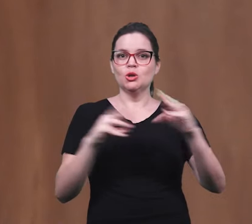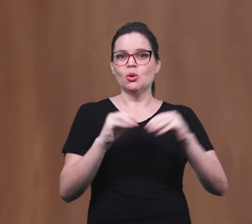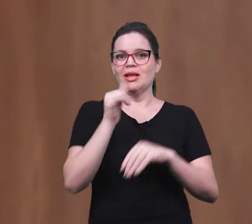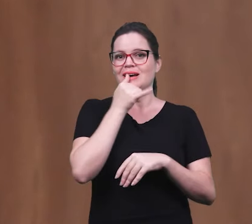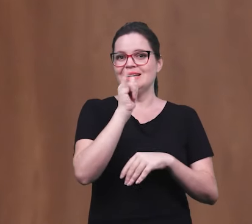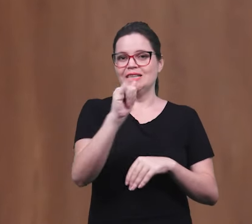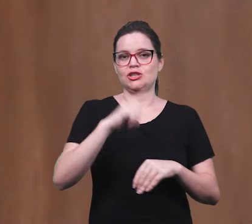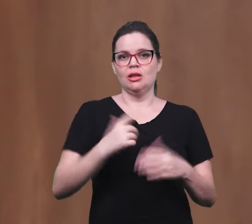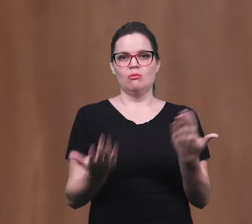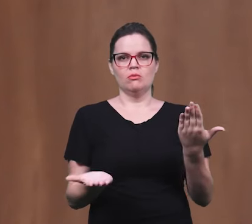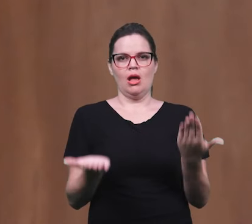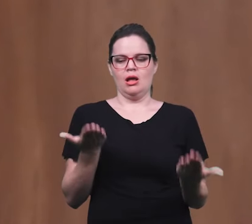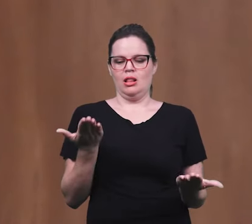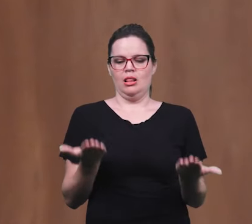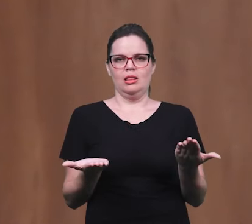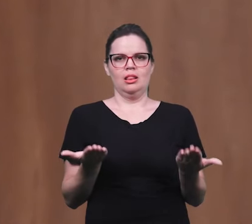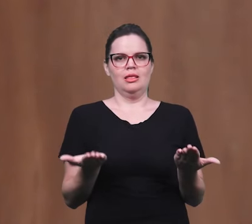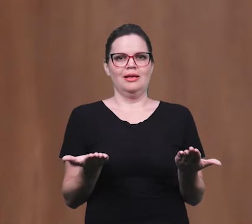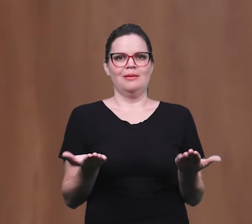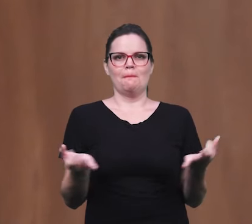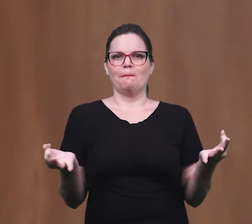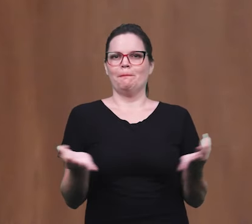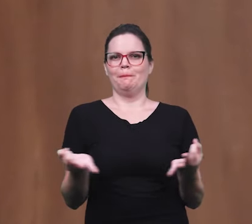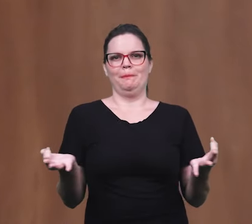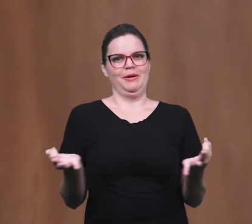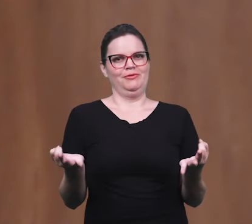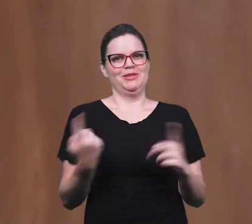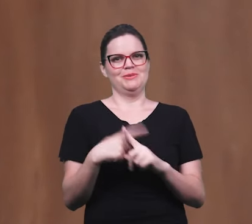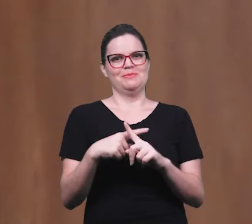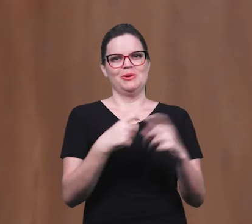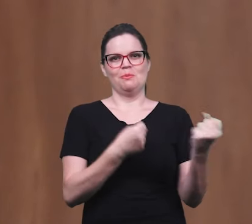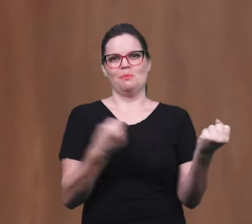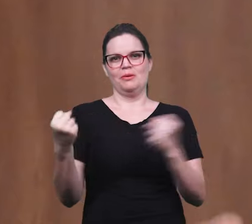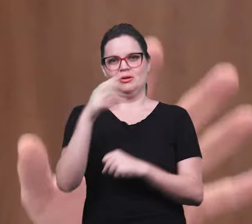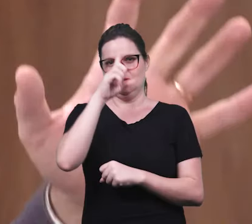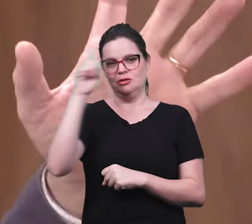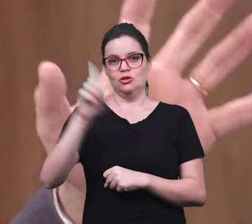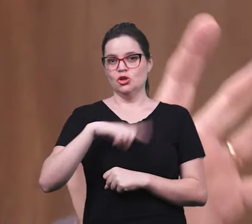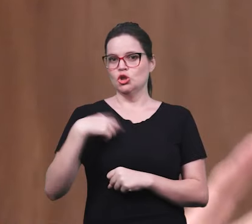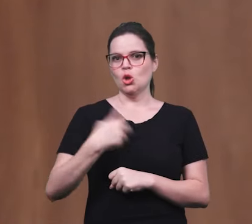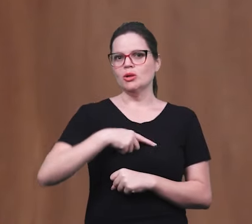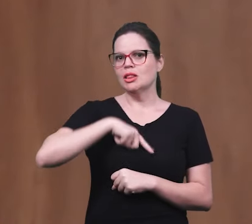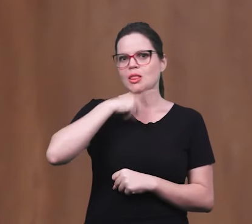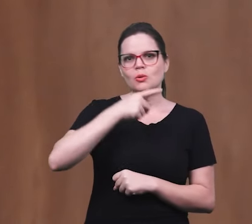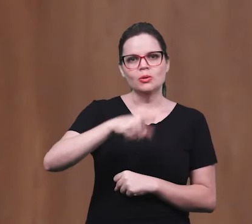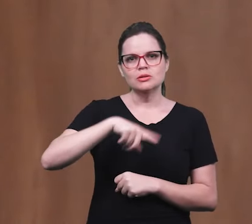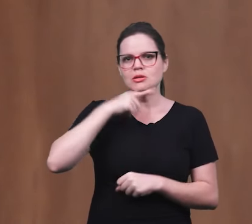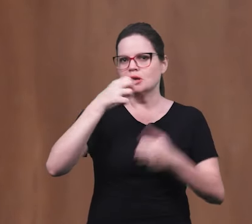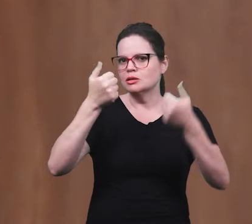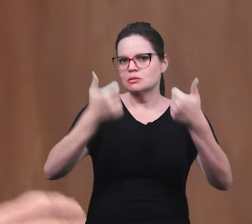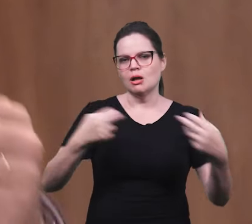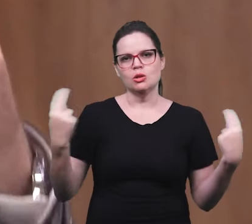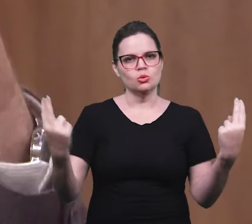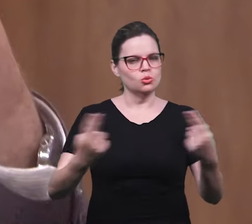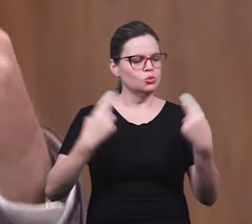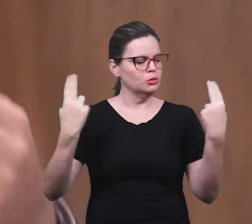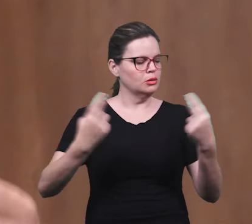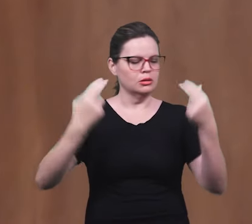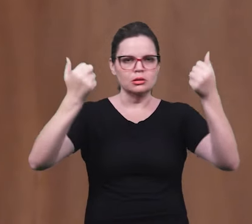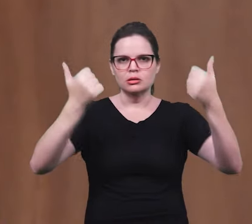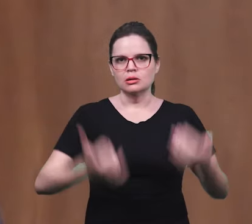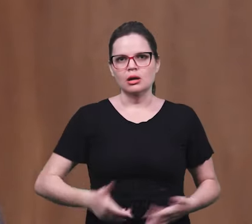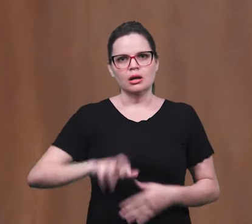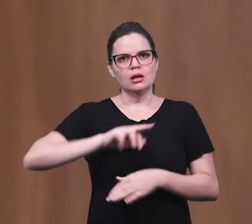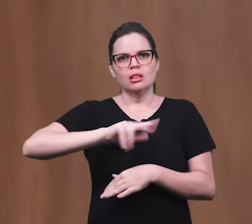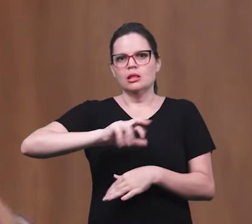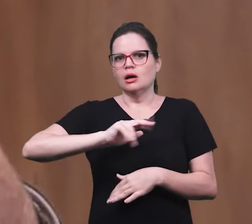perfeito. Por quê? É o poder de Deus. O homem não consegue explicar. Isso não é obra do acaso. Isso aí é uma